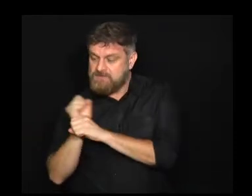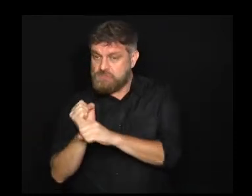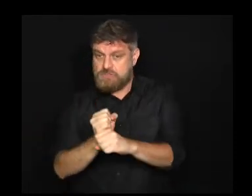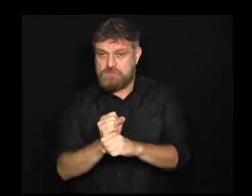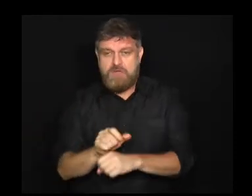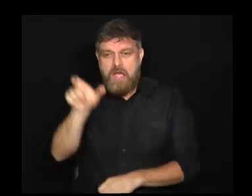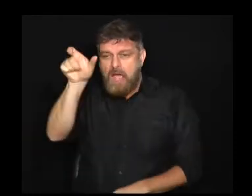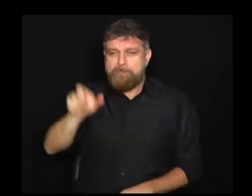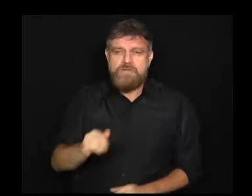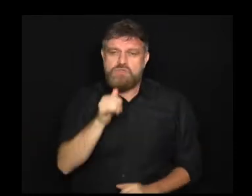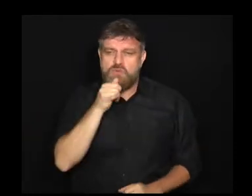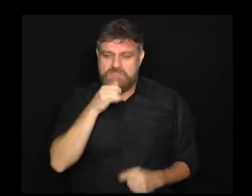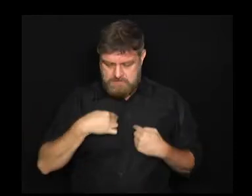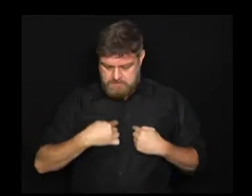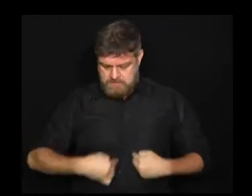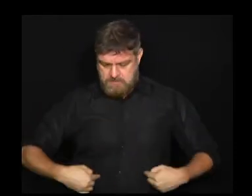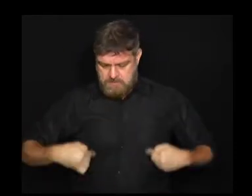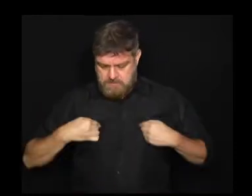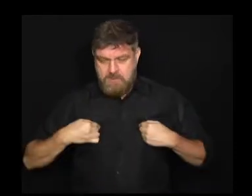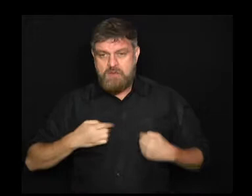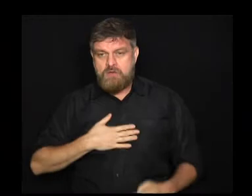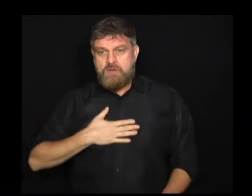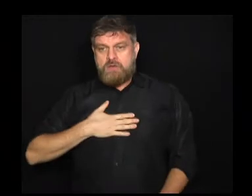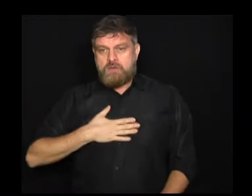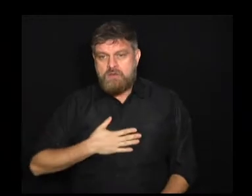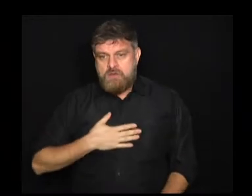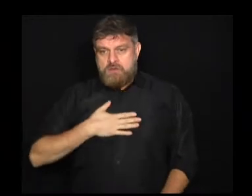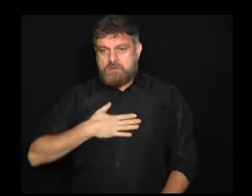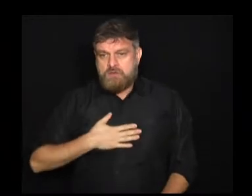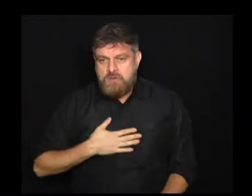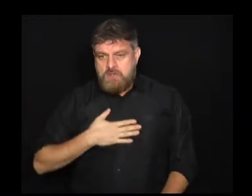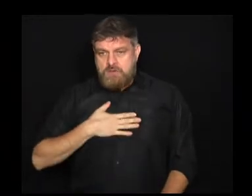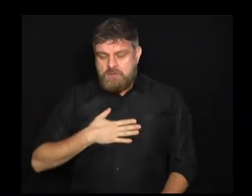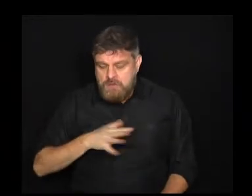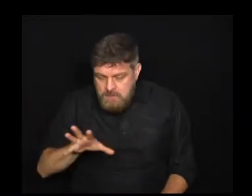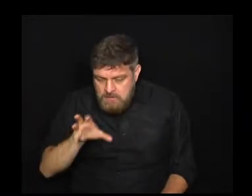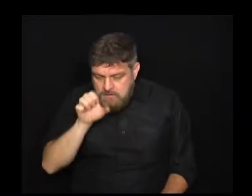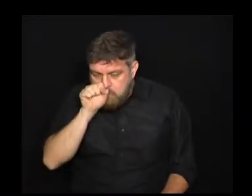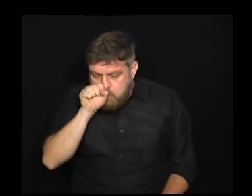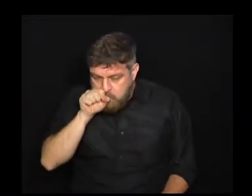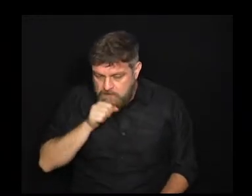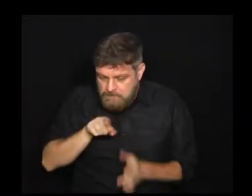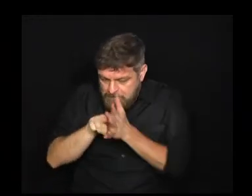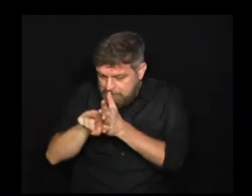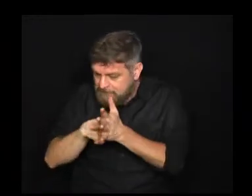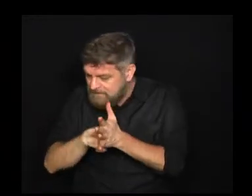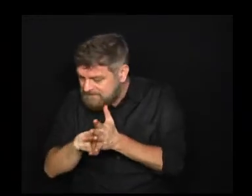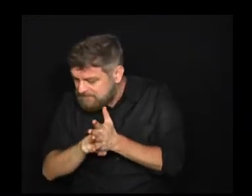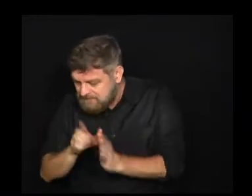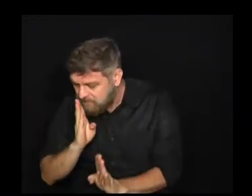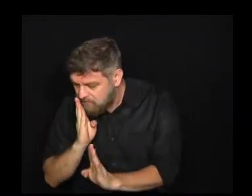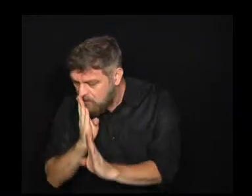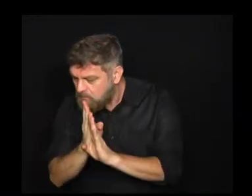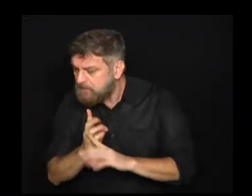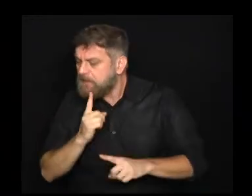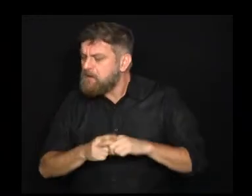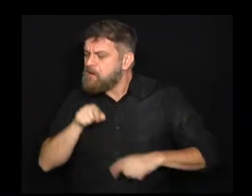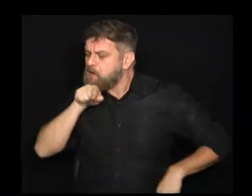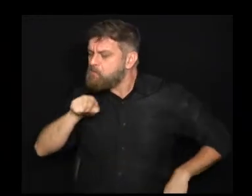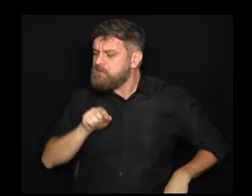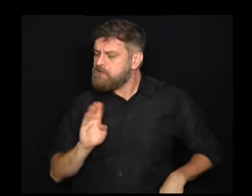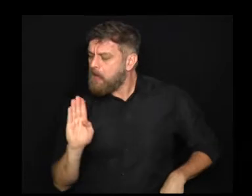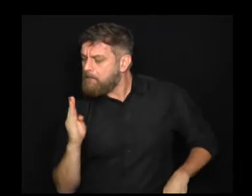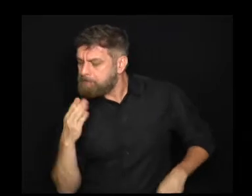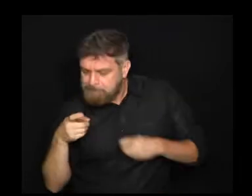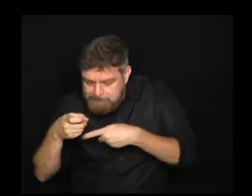paciente tem uma pneumonia que não encontra nenhum patógeno conhecido, ou seja, não é nenhuma bactéria que